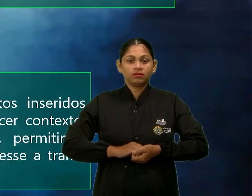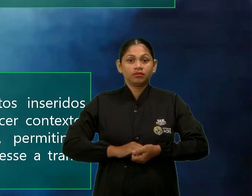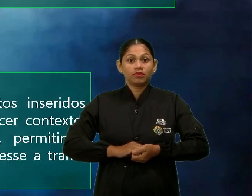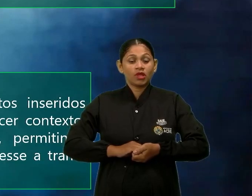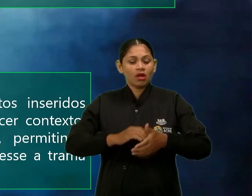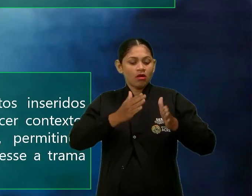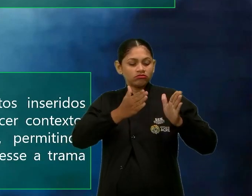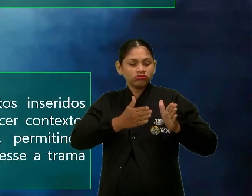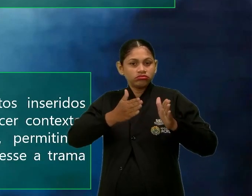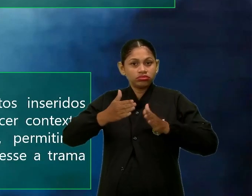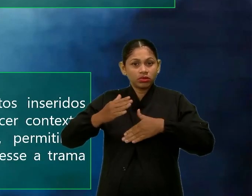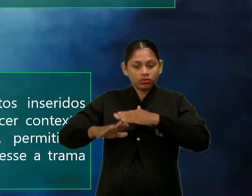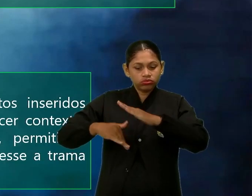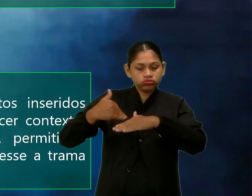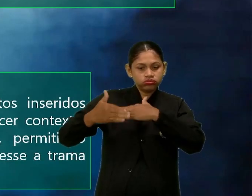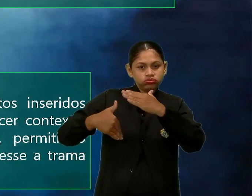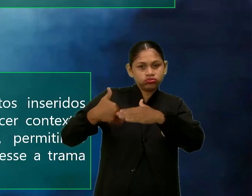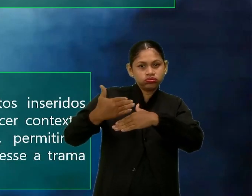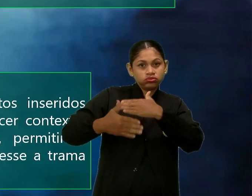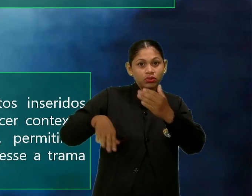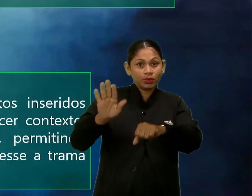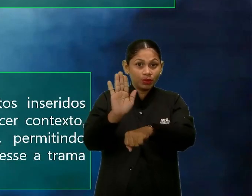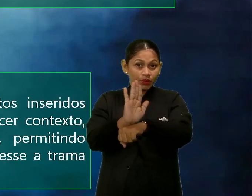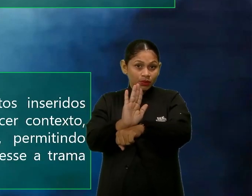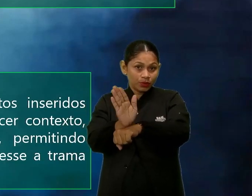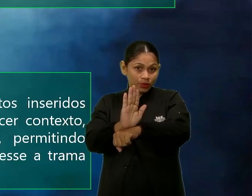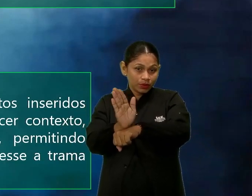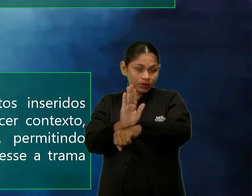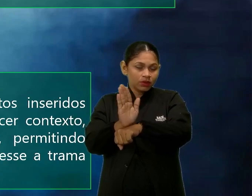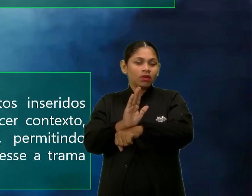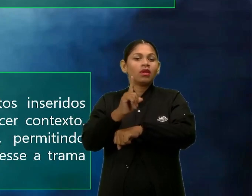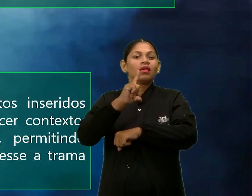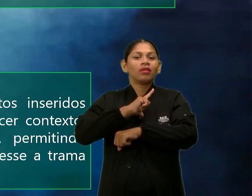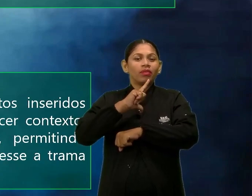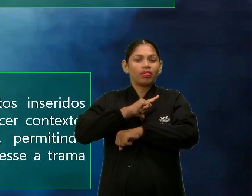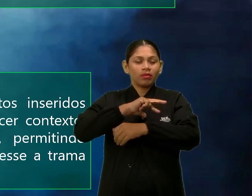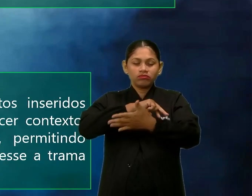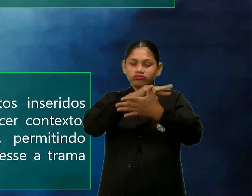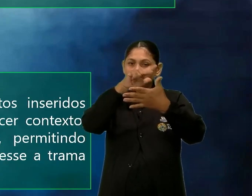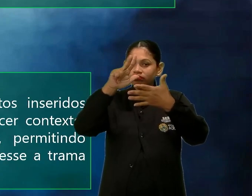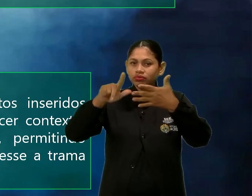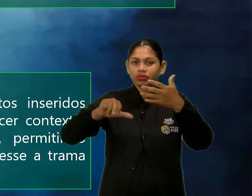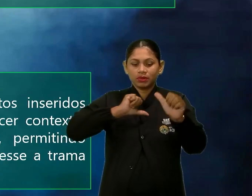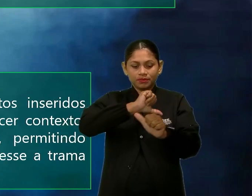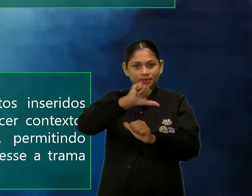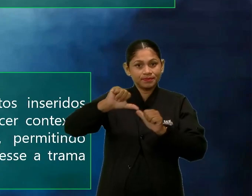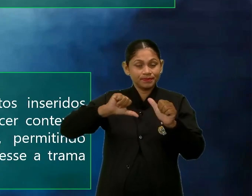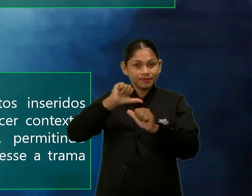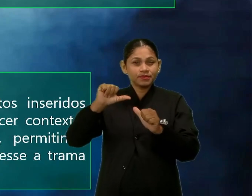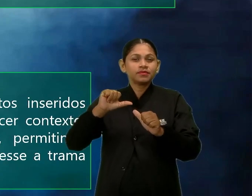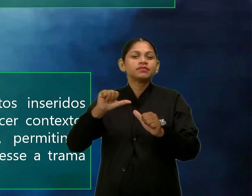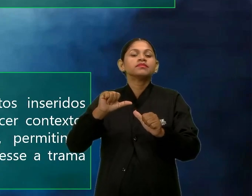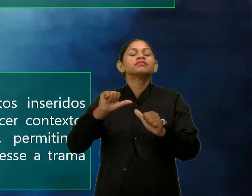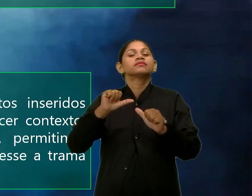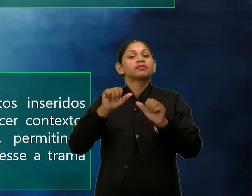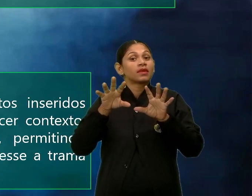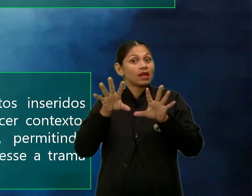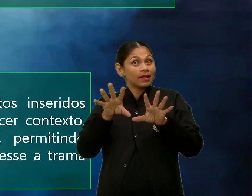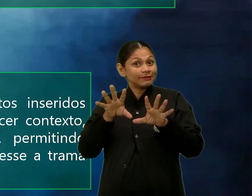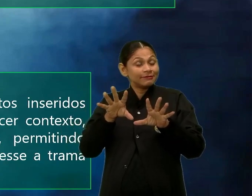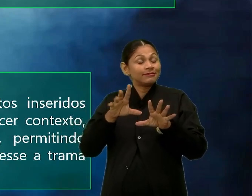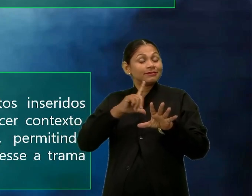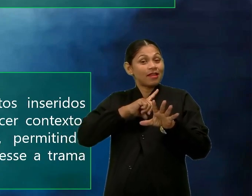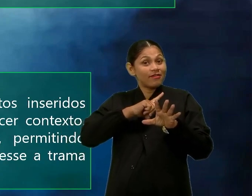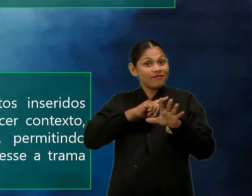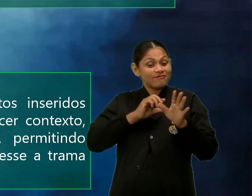No processo de evolução do cinema, houve várias mudanças, né? E com isso veio a